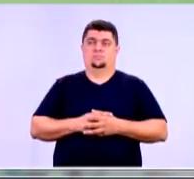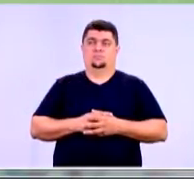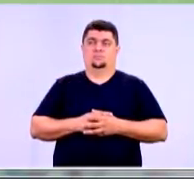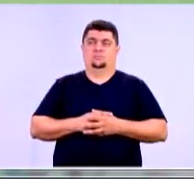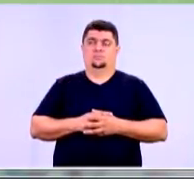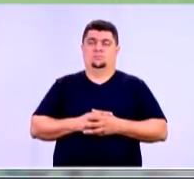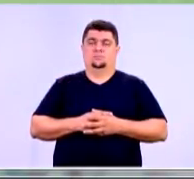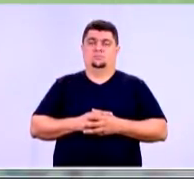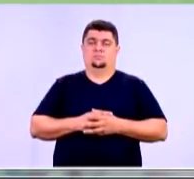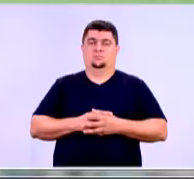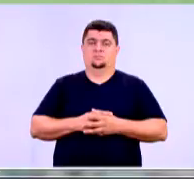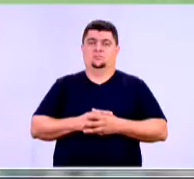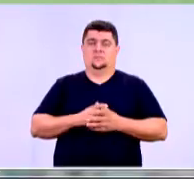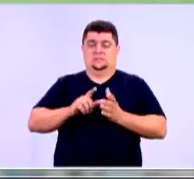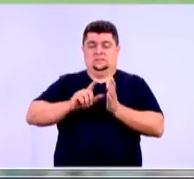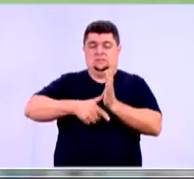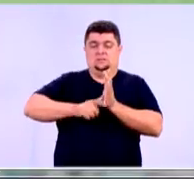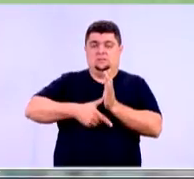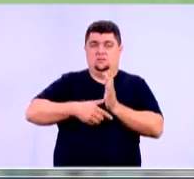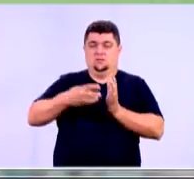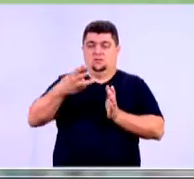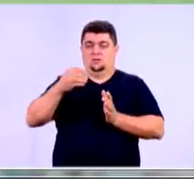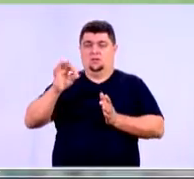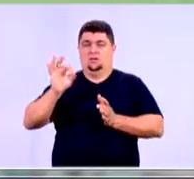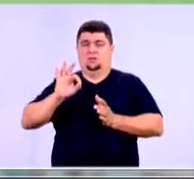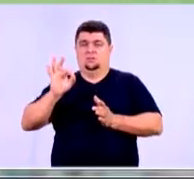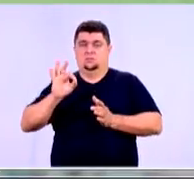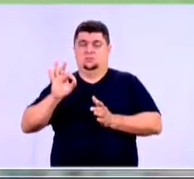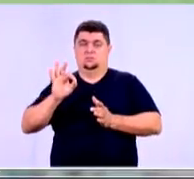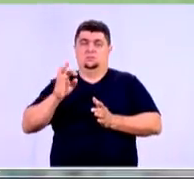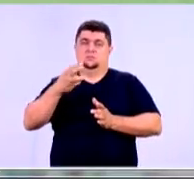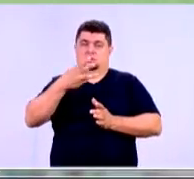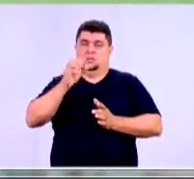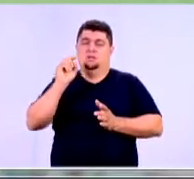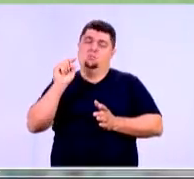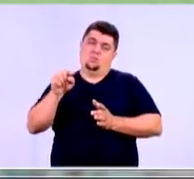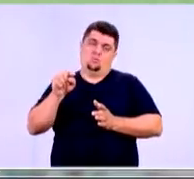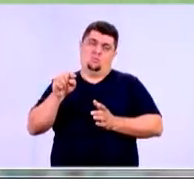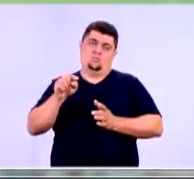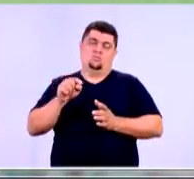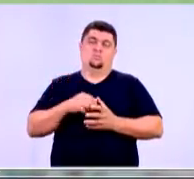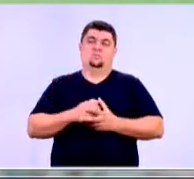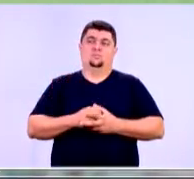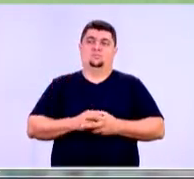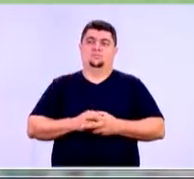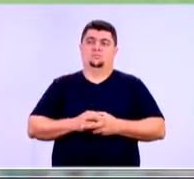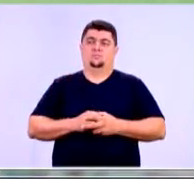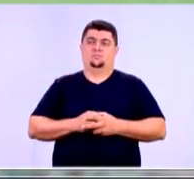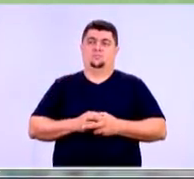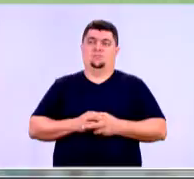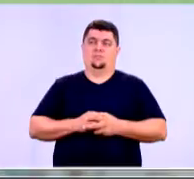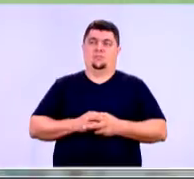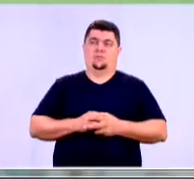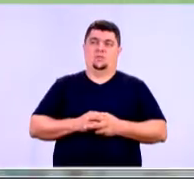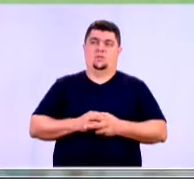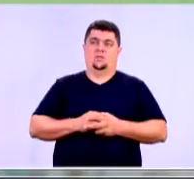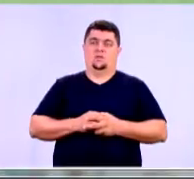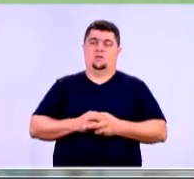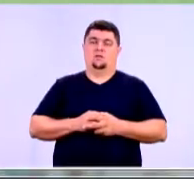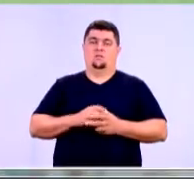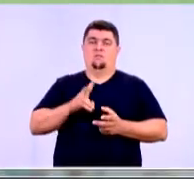a prazo em atraso é de R$30.000. Ou seja, desses 100 mil